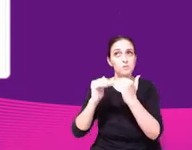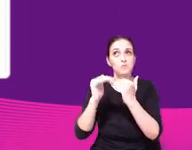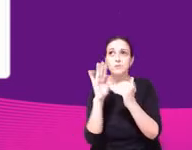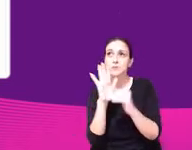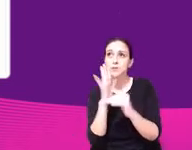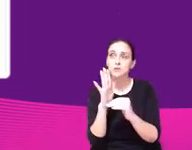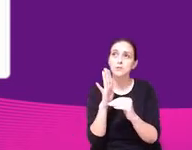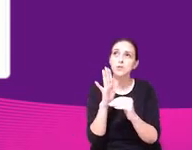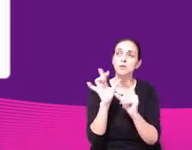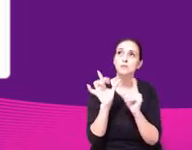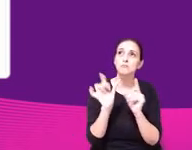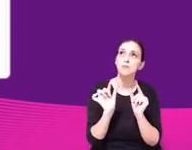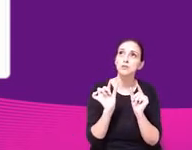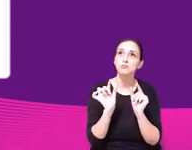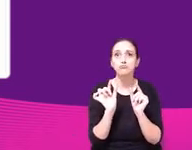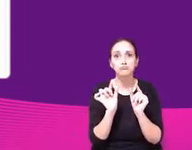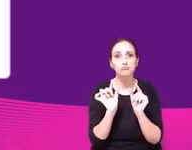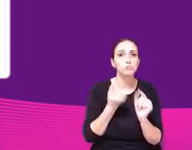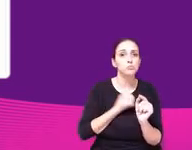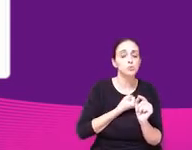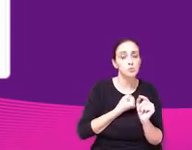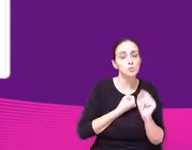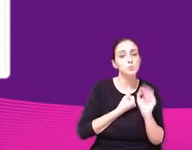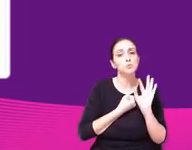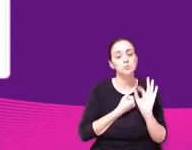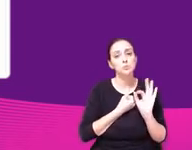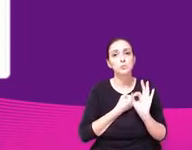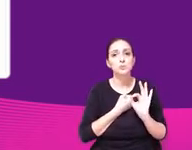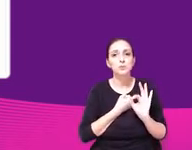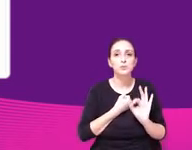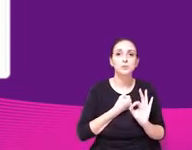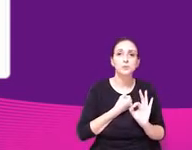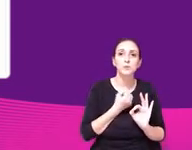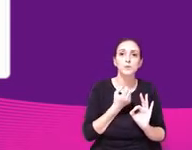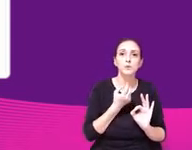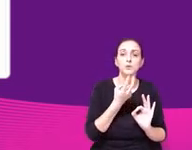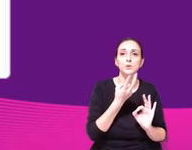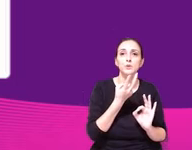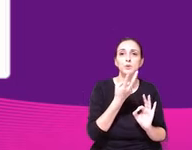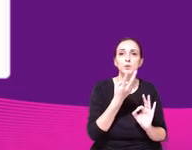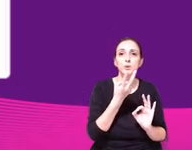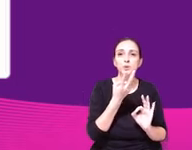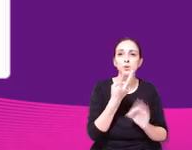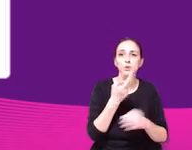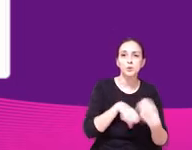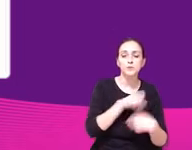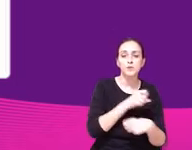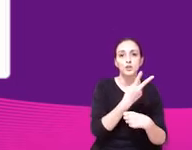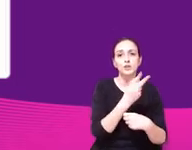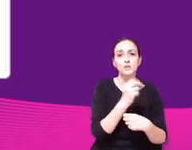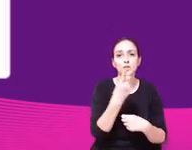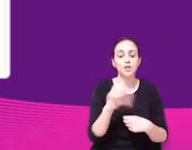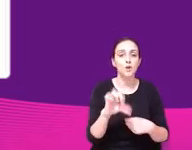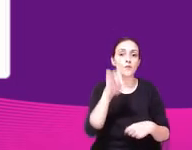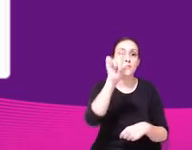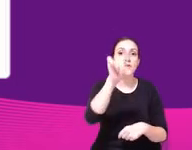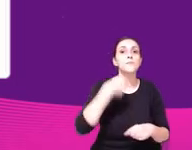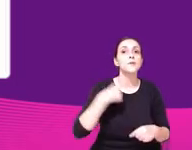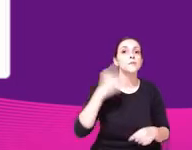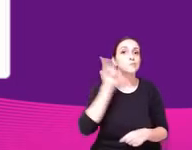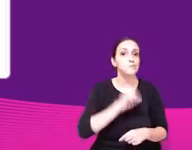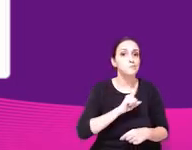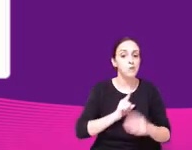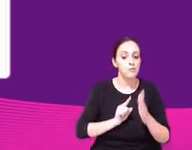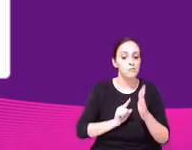pouco menos do que os números de 2019, nos Estados Unidos a recuperação foi